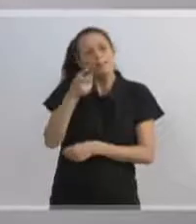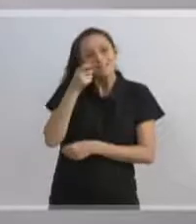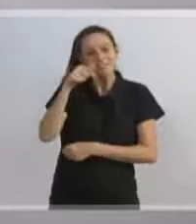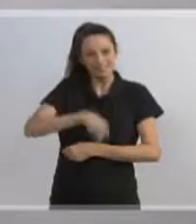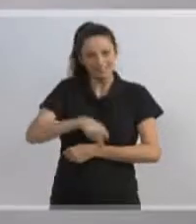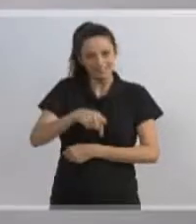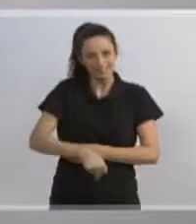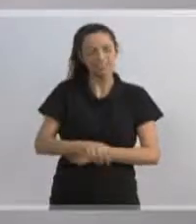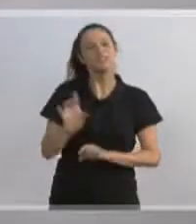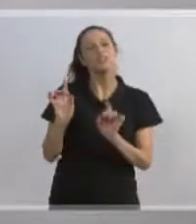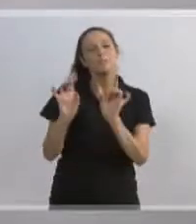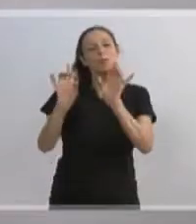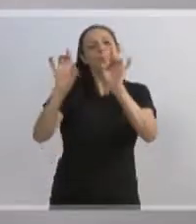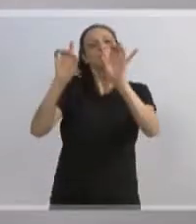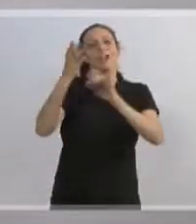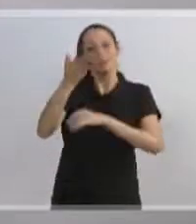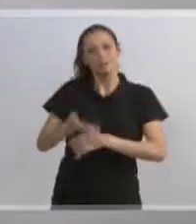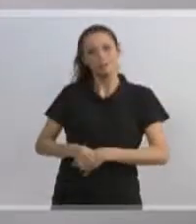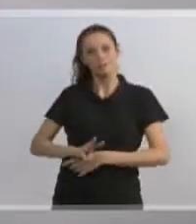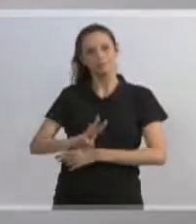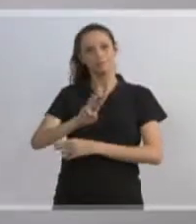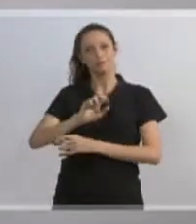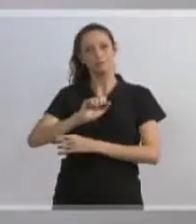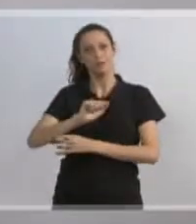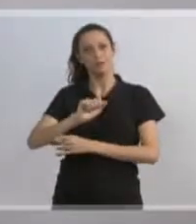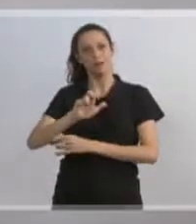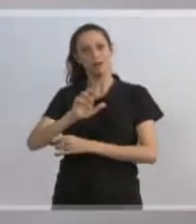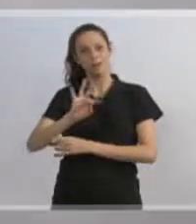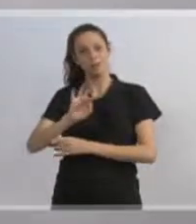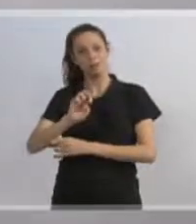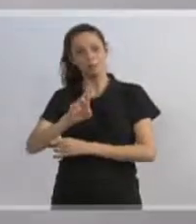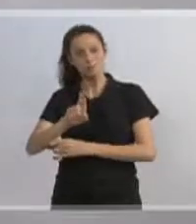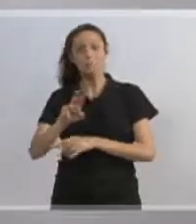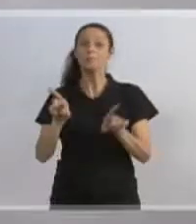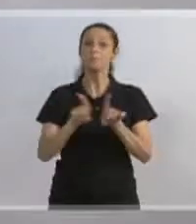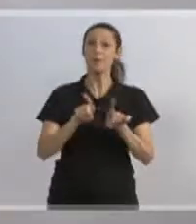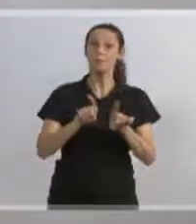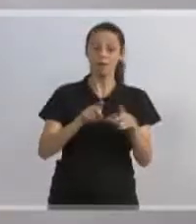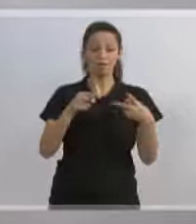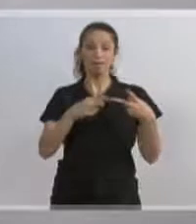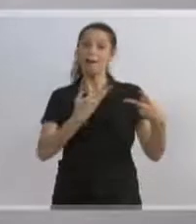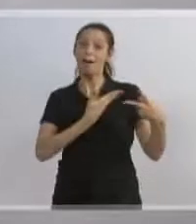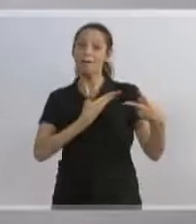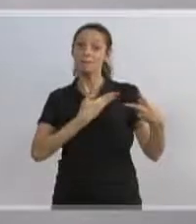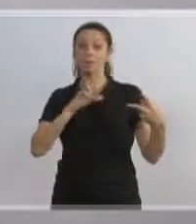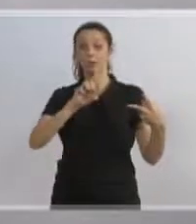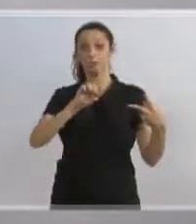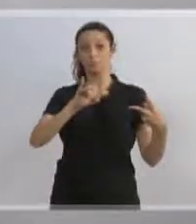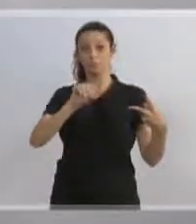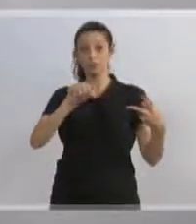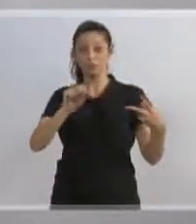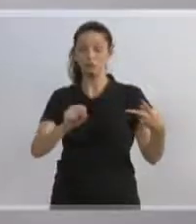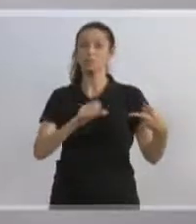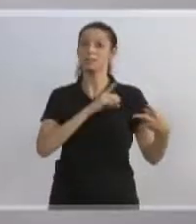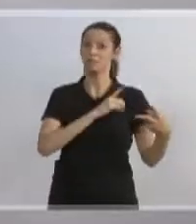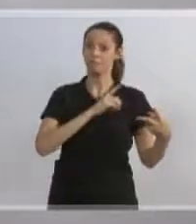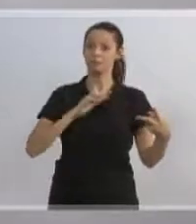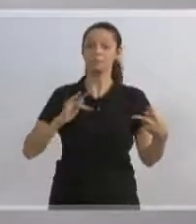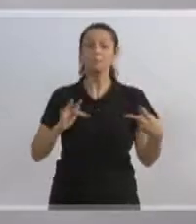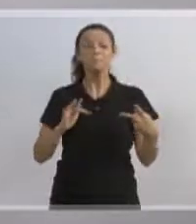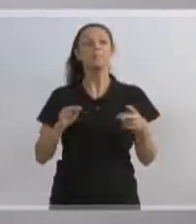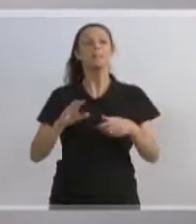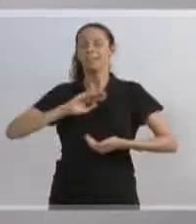especial ao nosso amigo Walter Salvador, que se faz presente, nosso amigo Dias, da Defesa Civil, seja bem-vindo, parceiro,